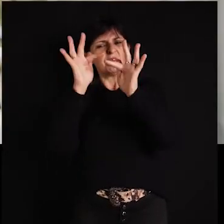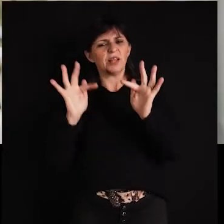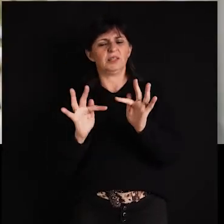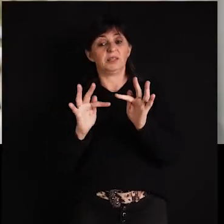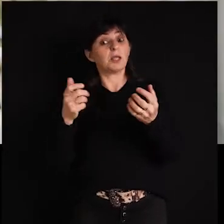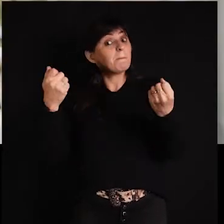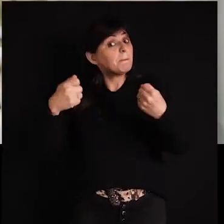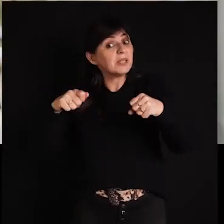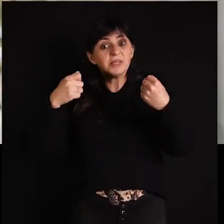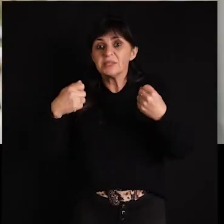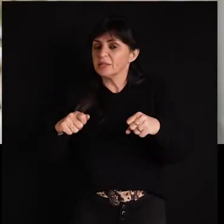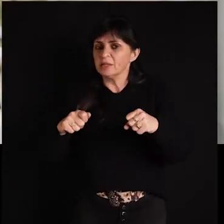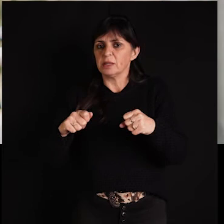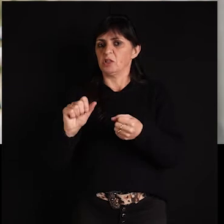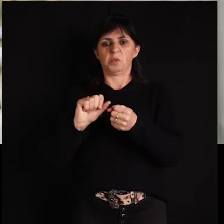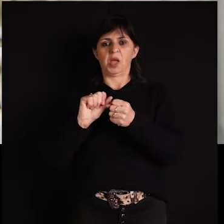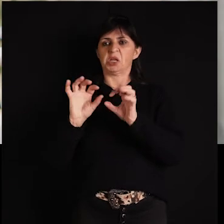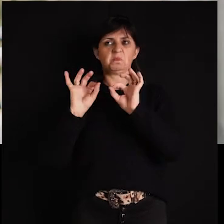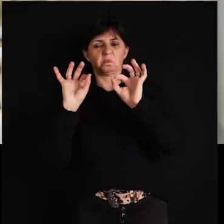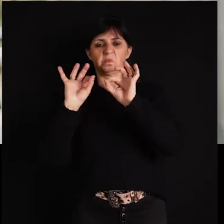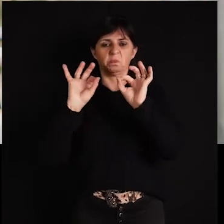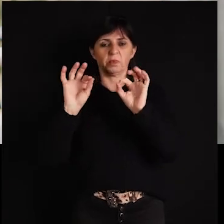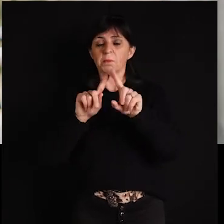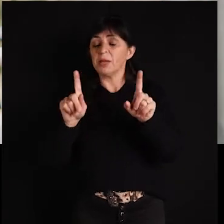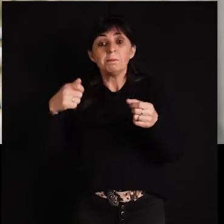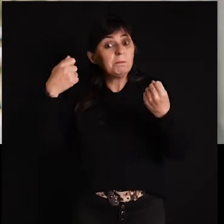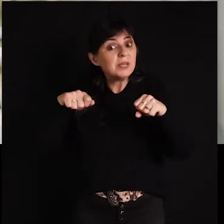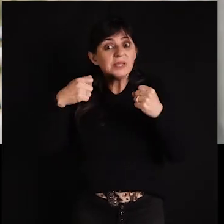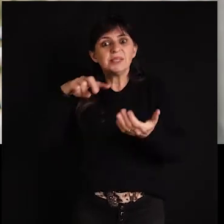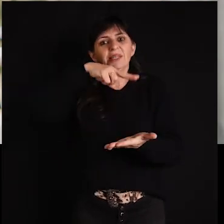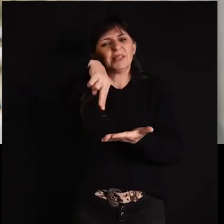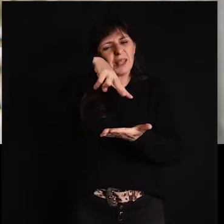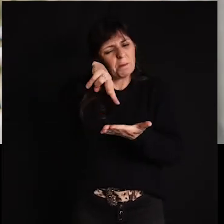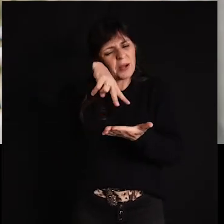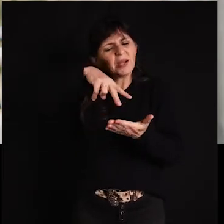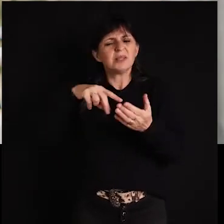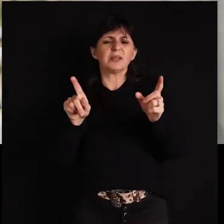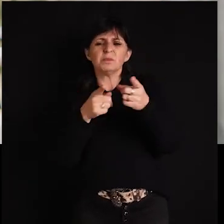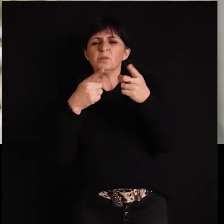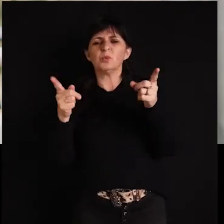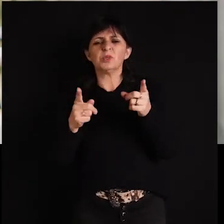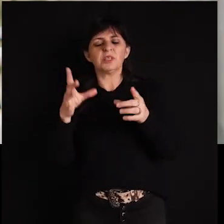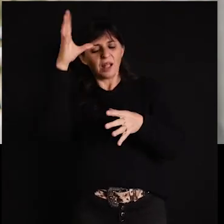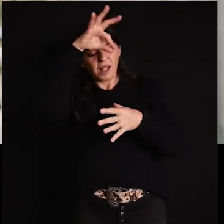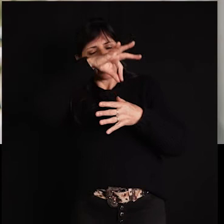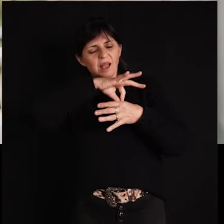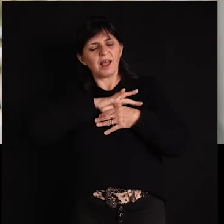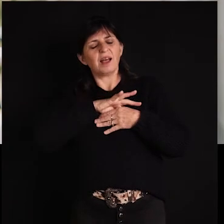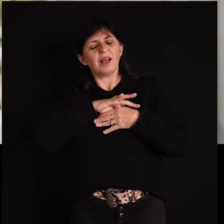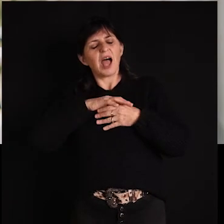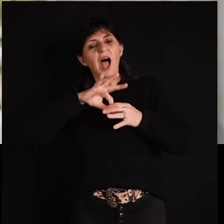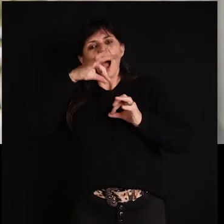necessário, não é um artigo de luxo, a música é necessário para alimentar a alma ou o espírito de cada pessoa.